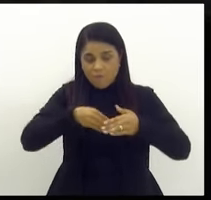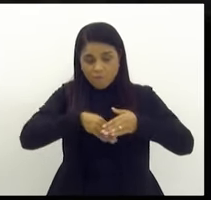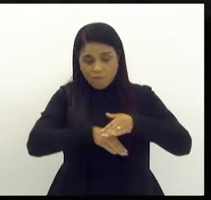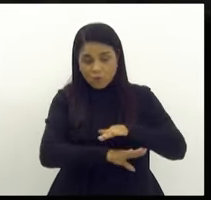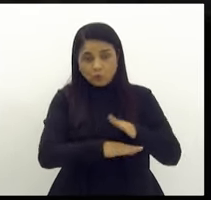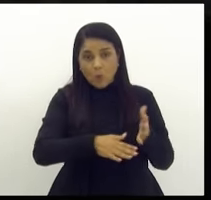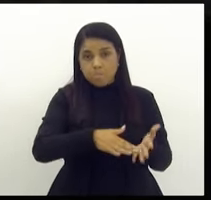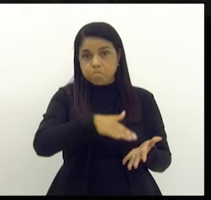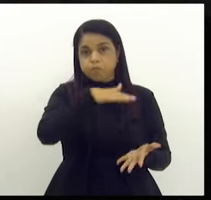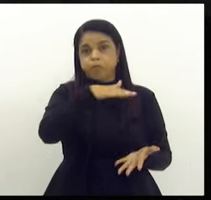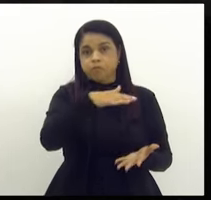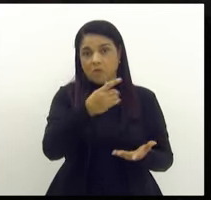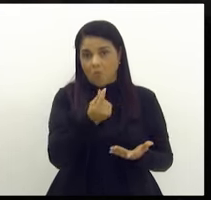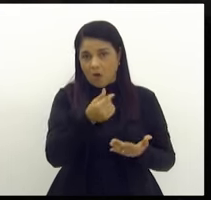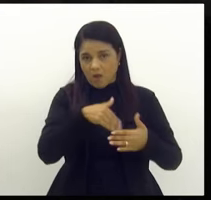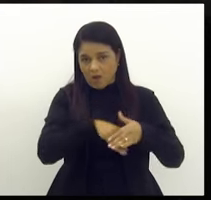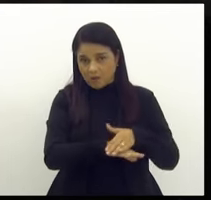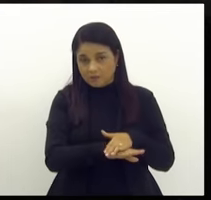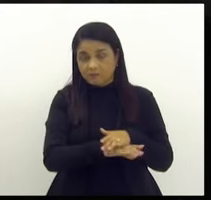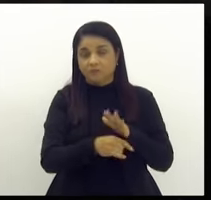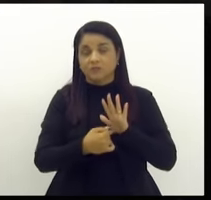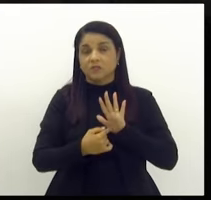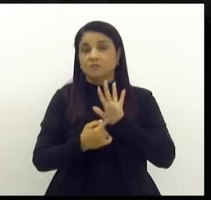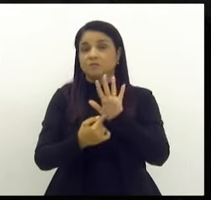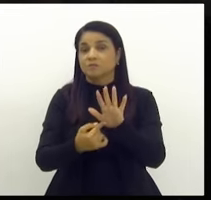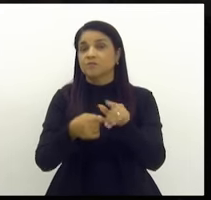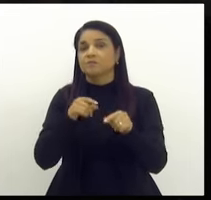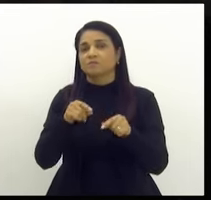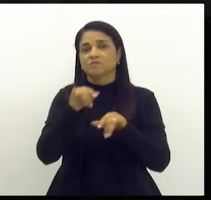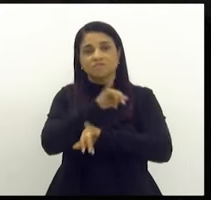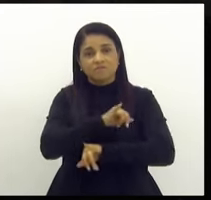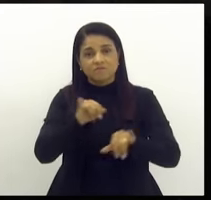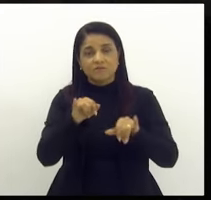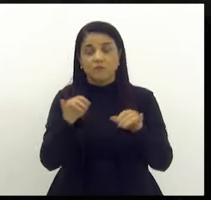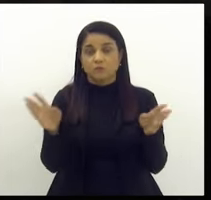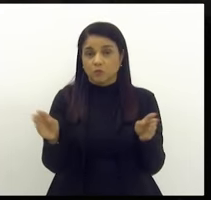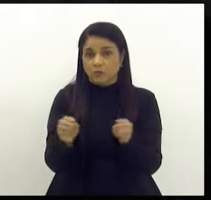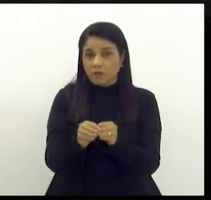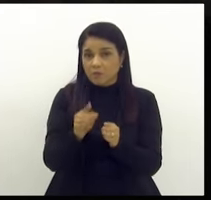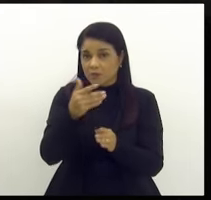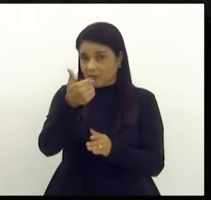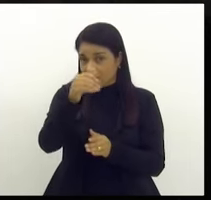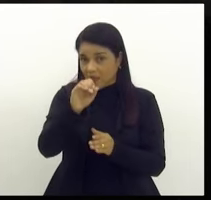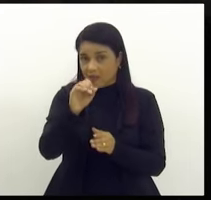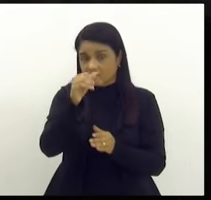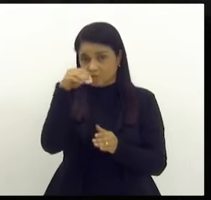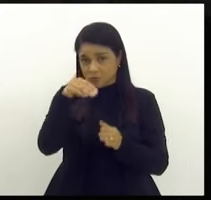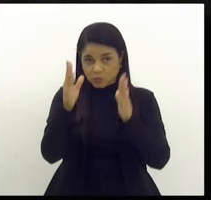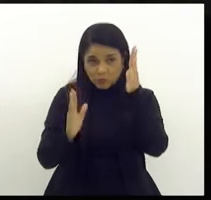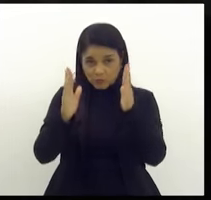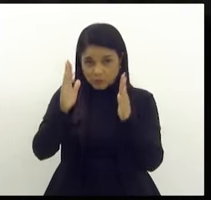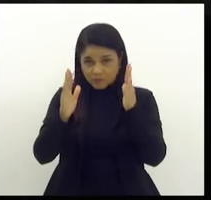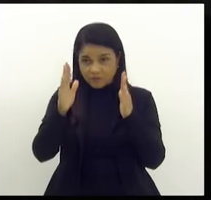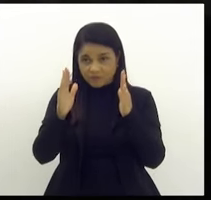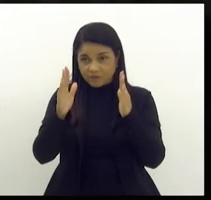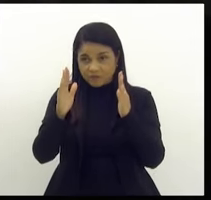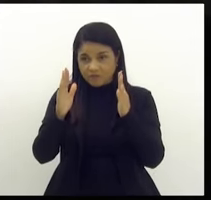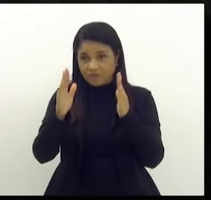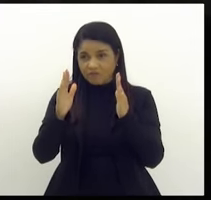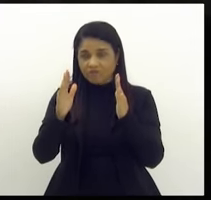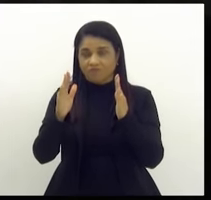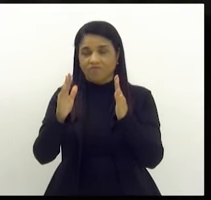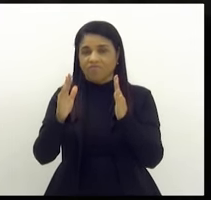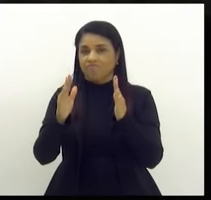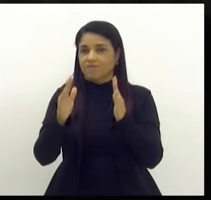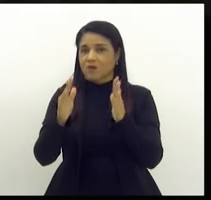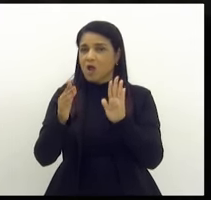gordos mas queria assinalar para ficar aqui no meu tempo que acho fora de